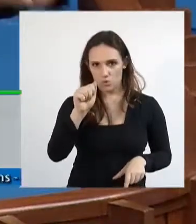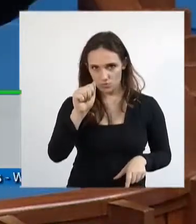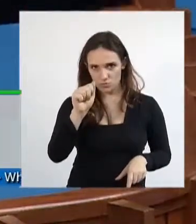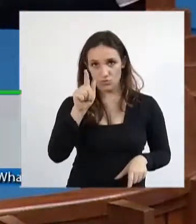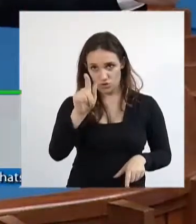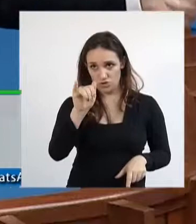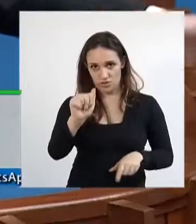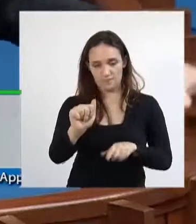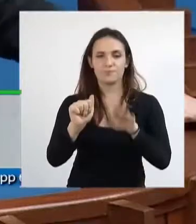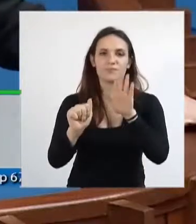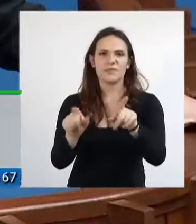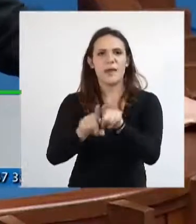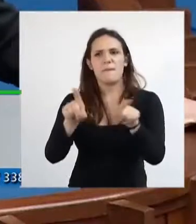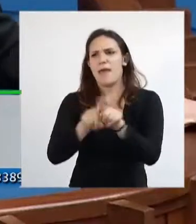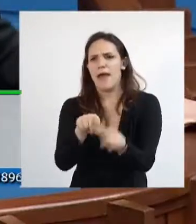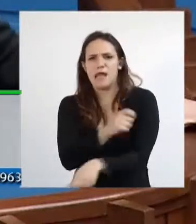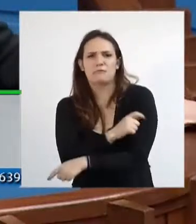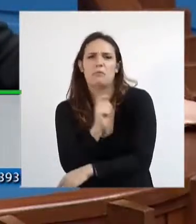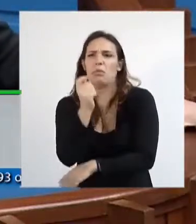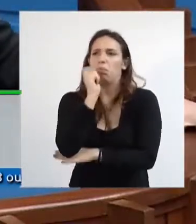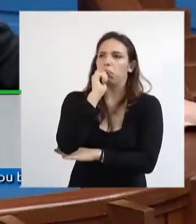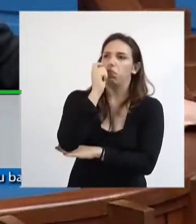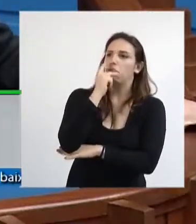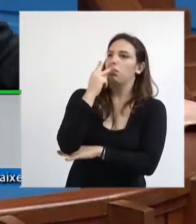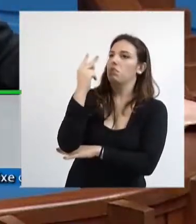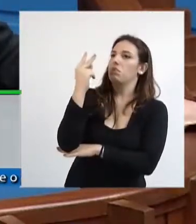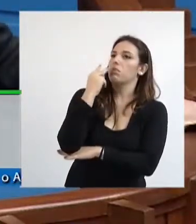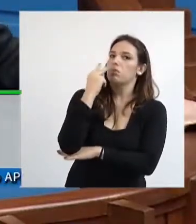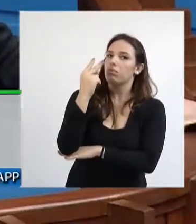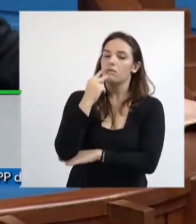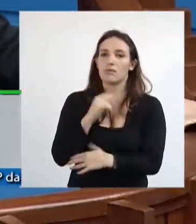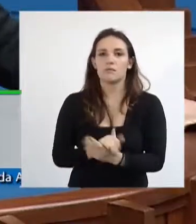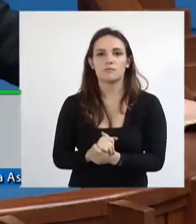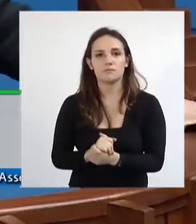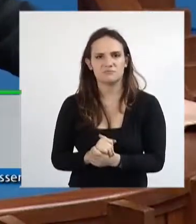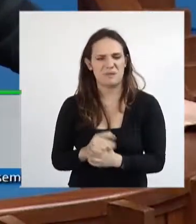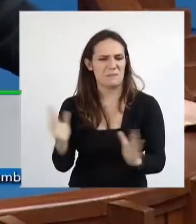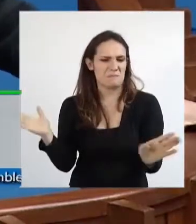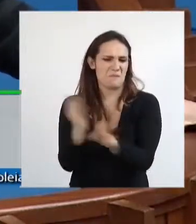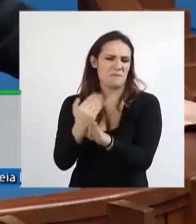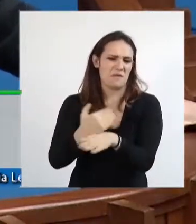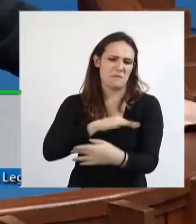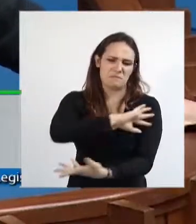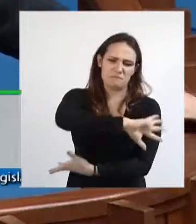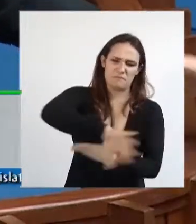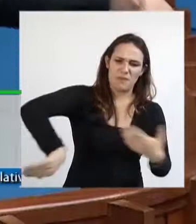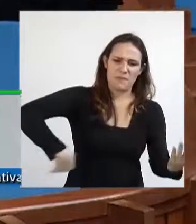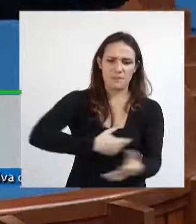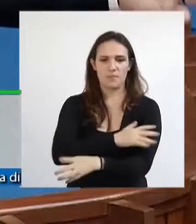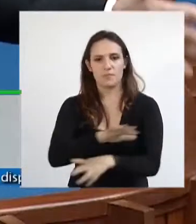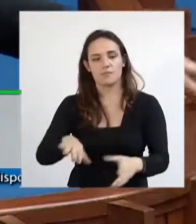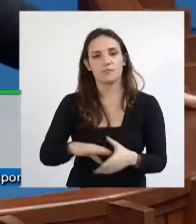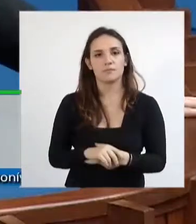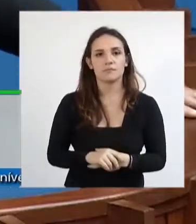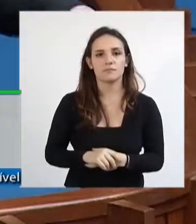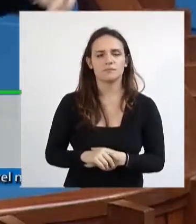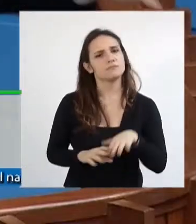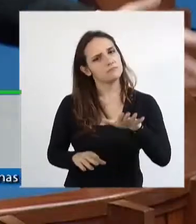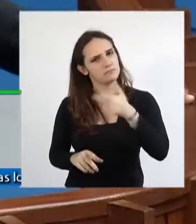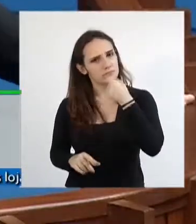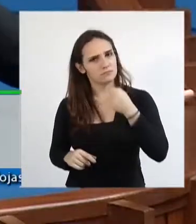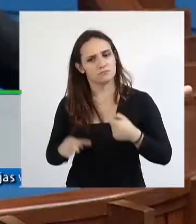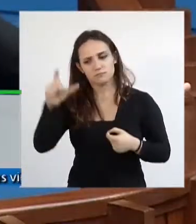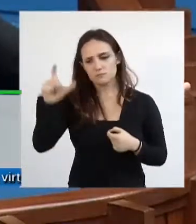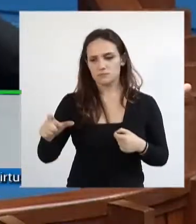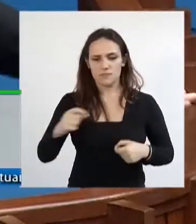fumando maconha no campus da universidade, uma verdadeira bagunça. E o ministro disse que não